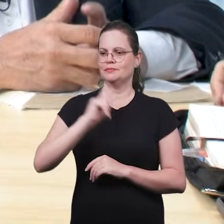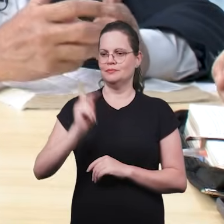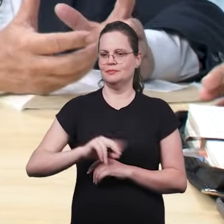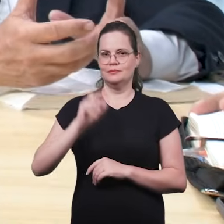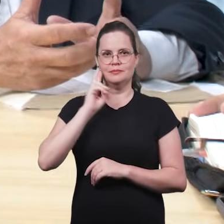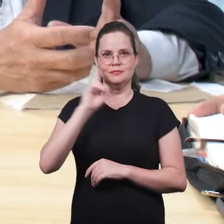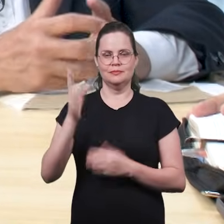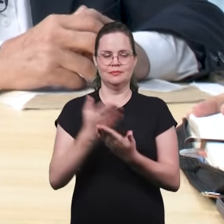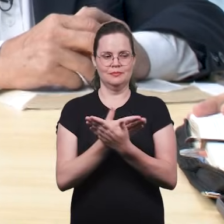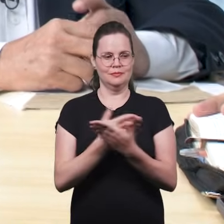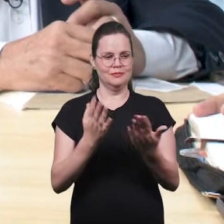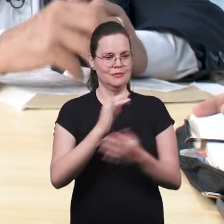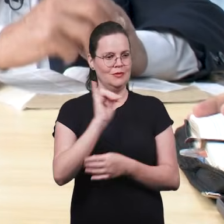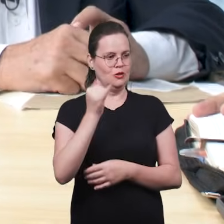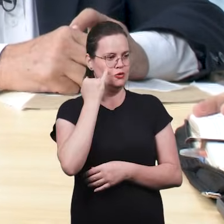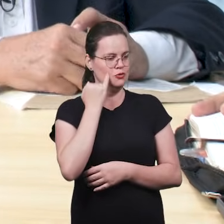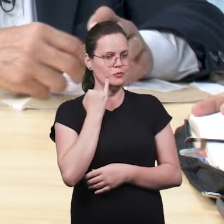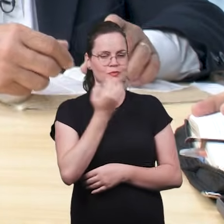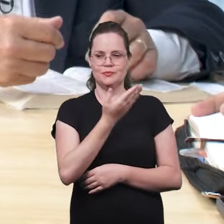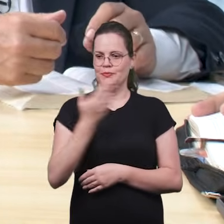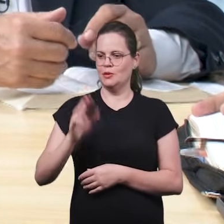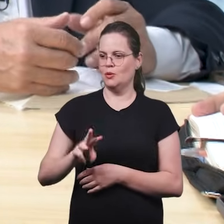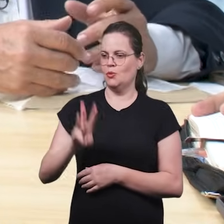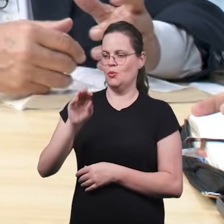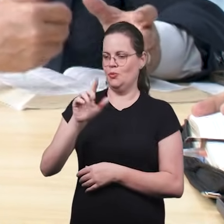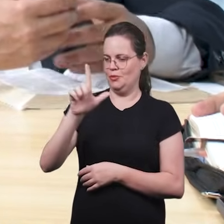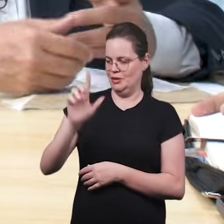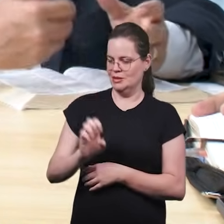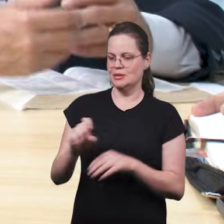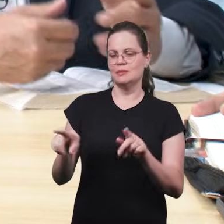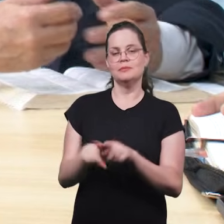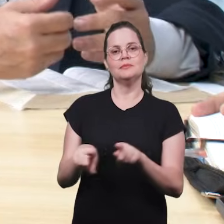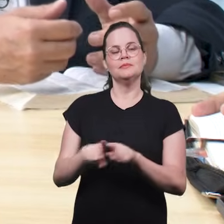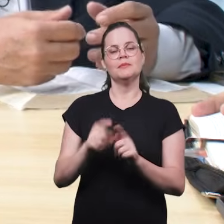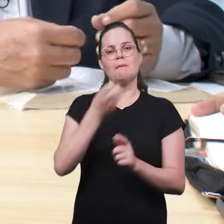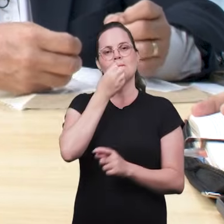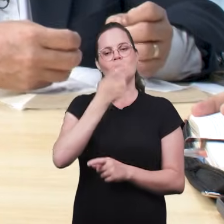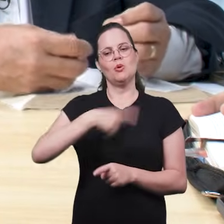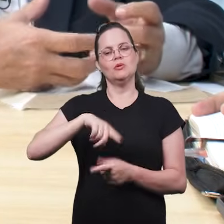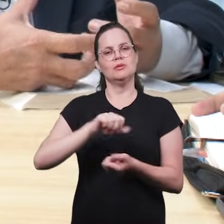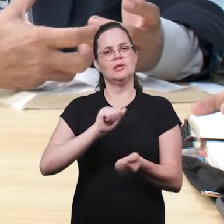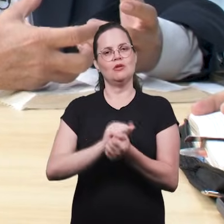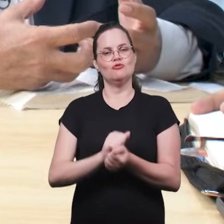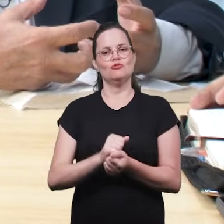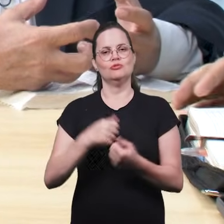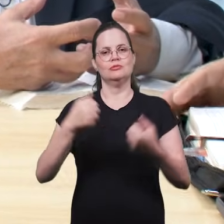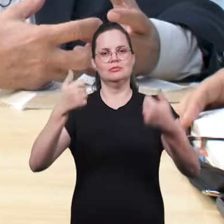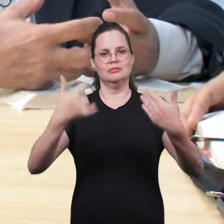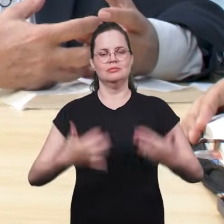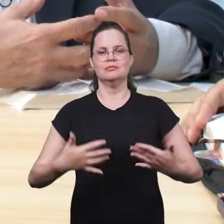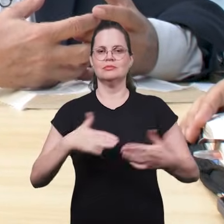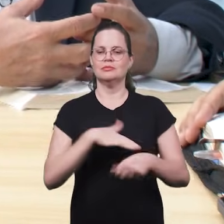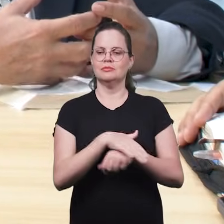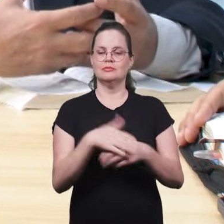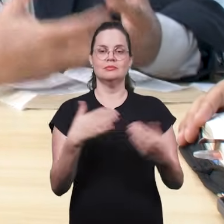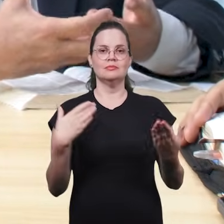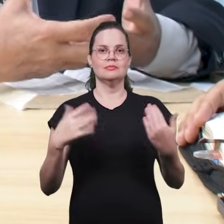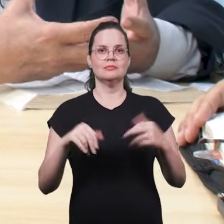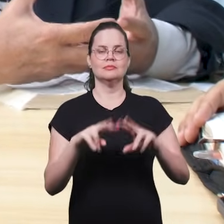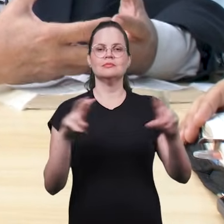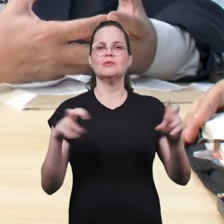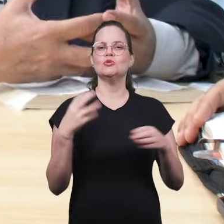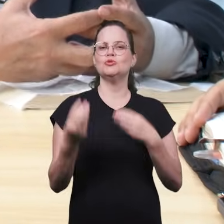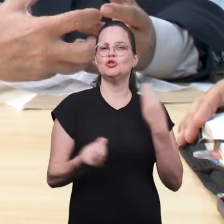Senhor Josias, Pai do Senhor Wallace. Bom, nós estamos aqui para poder falar sobre essa questão de